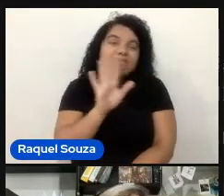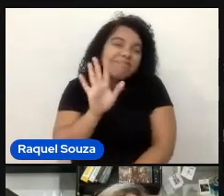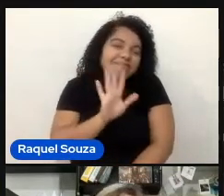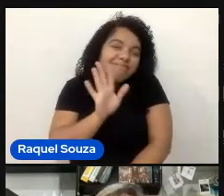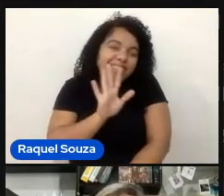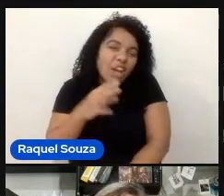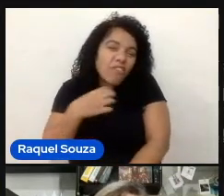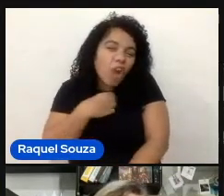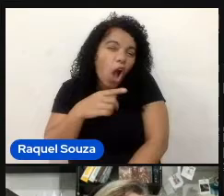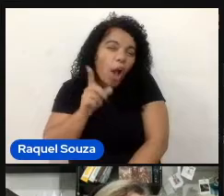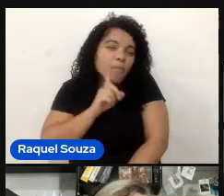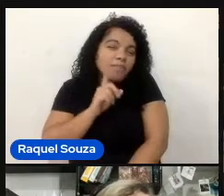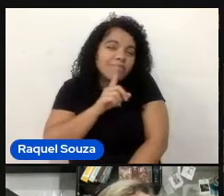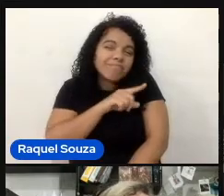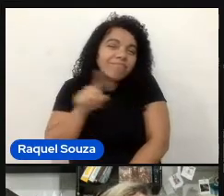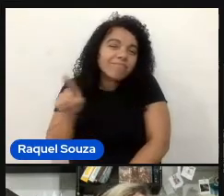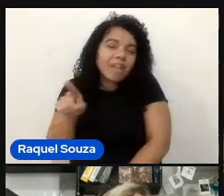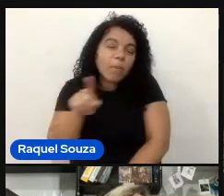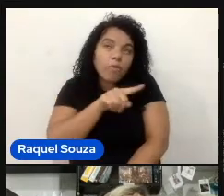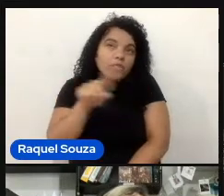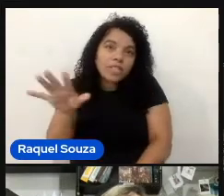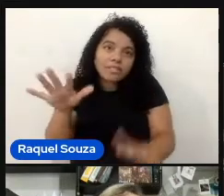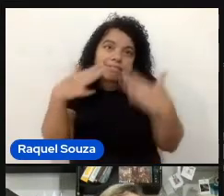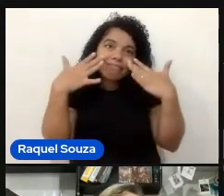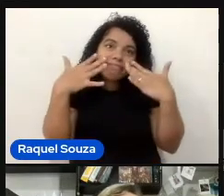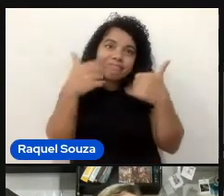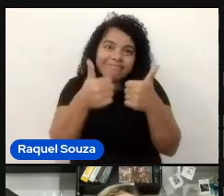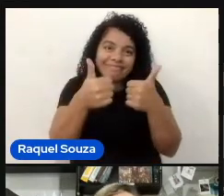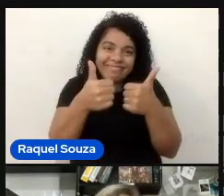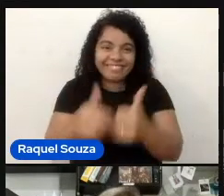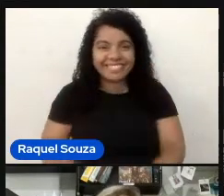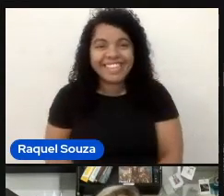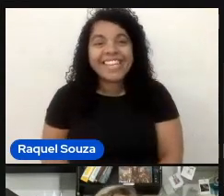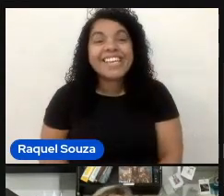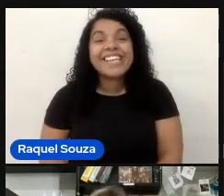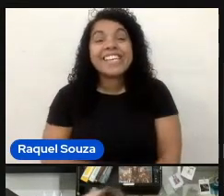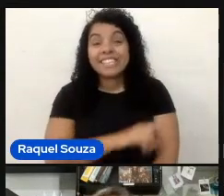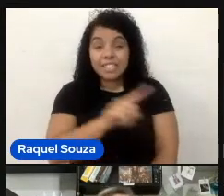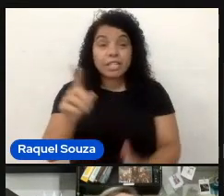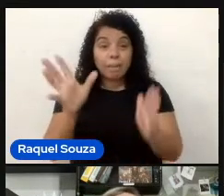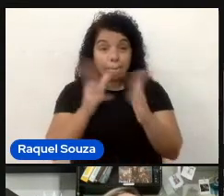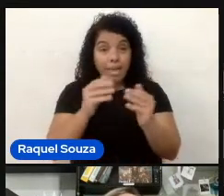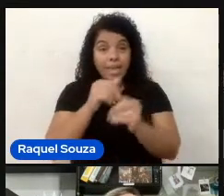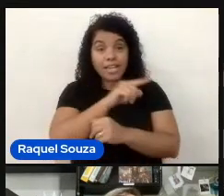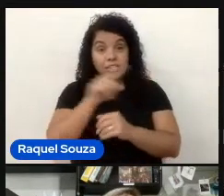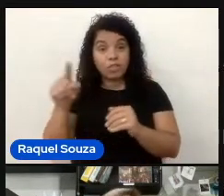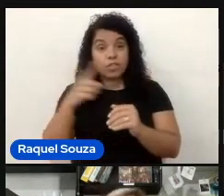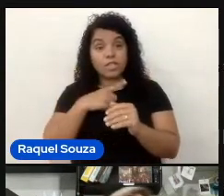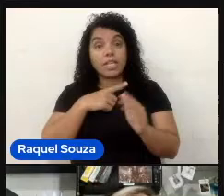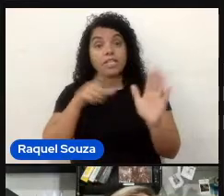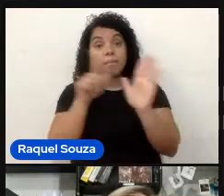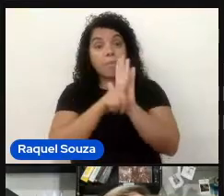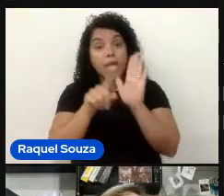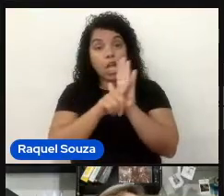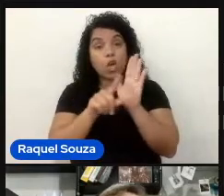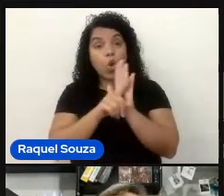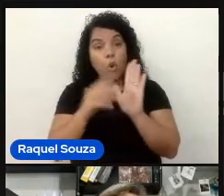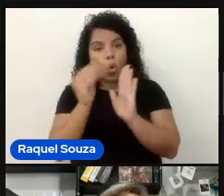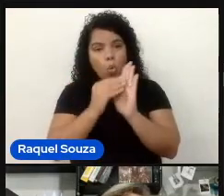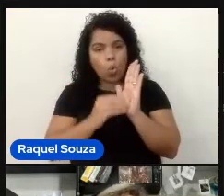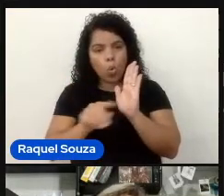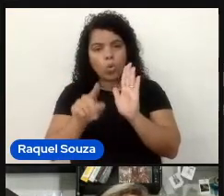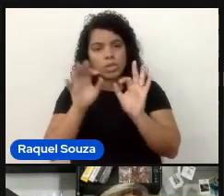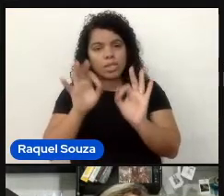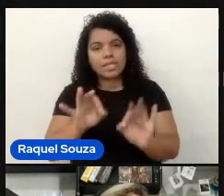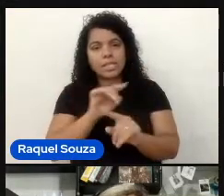também chamar um pouco a atenção de vocês. A gente pede também que vocês coloquem as perguntas lá no local certinho,